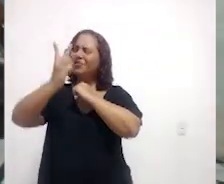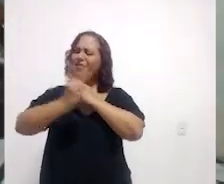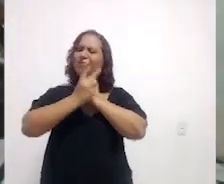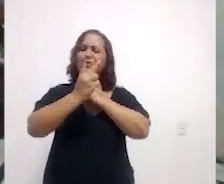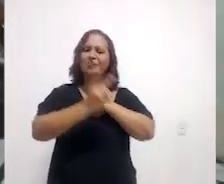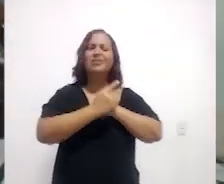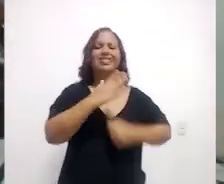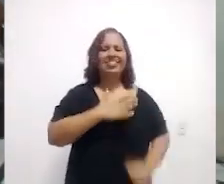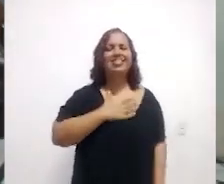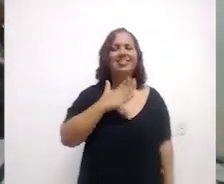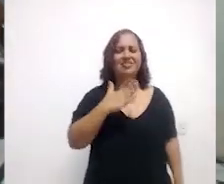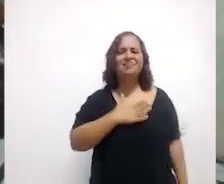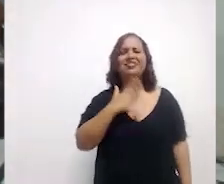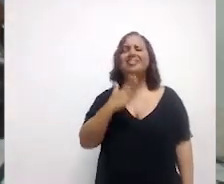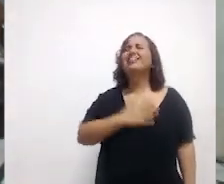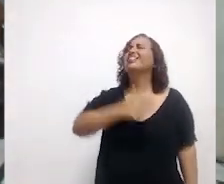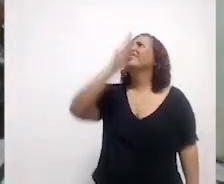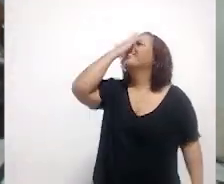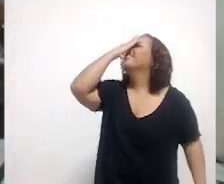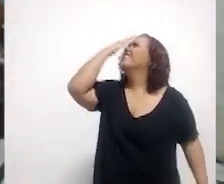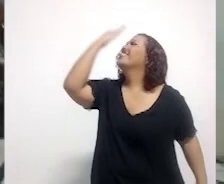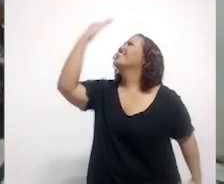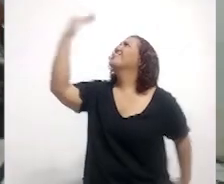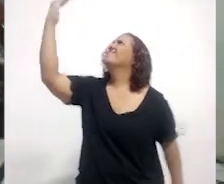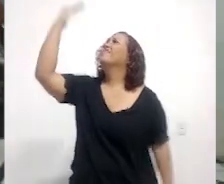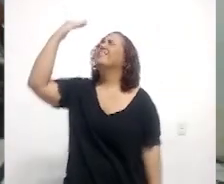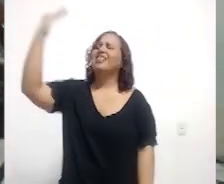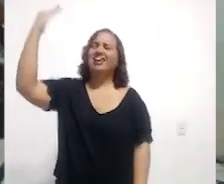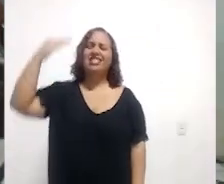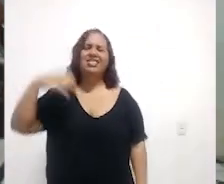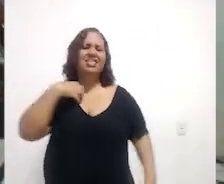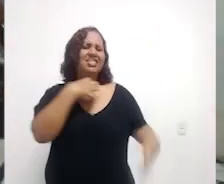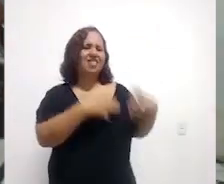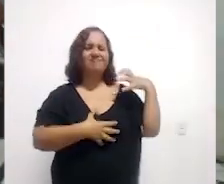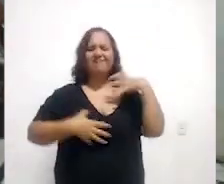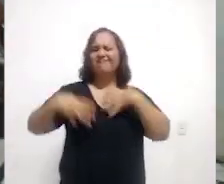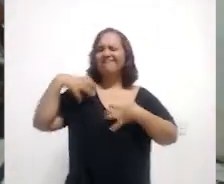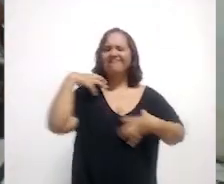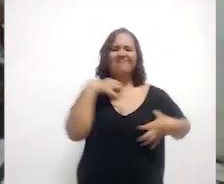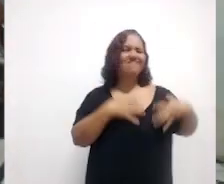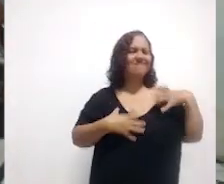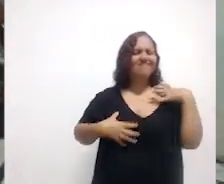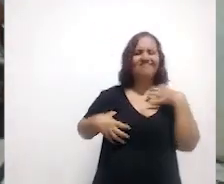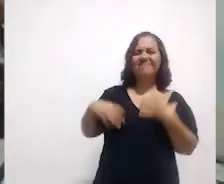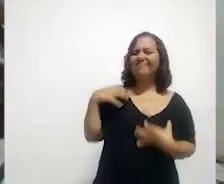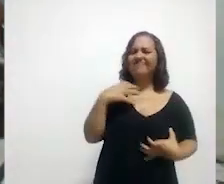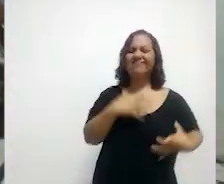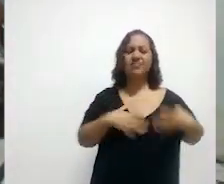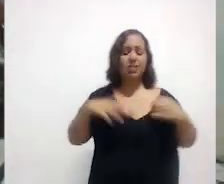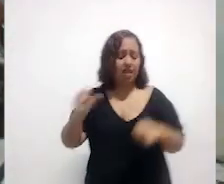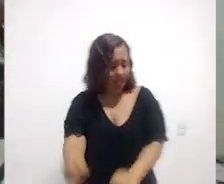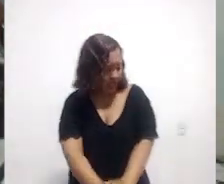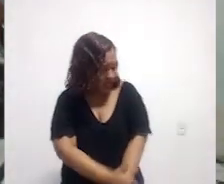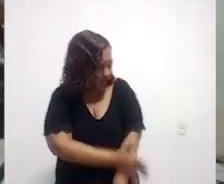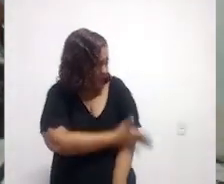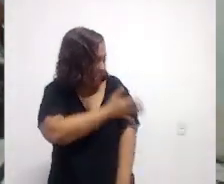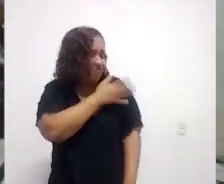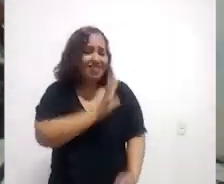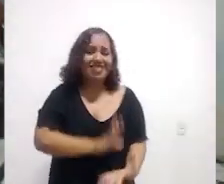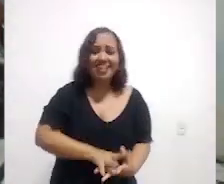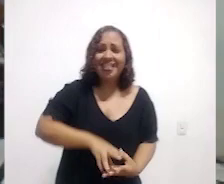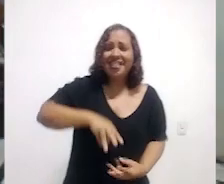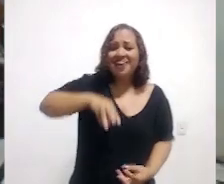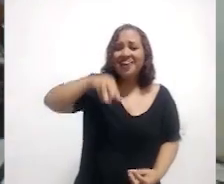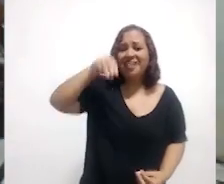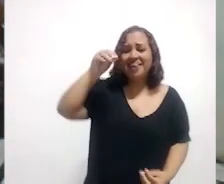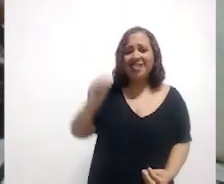Eita, que presença é essa? Presença que mexe, confronta com tudo aqui dentro da gente, que causa arrepio